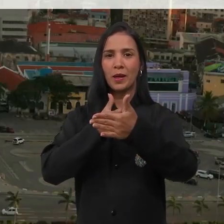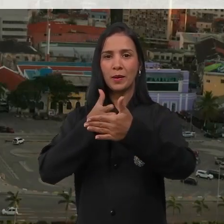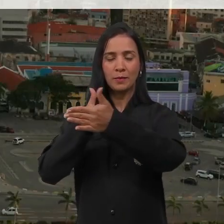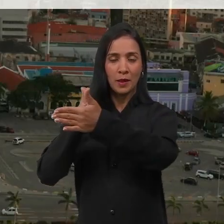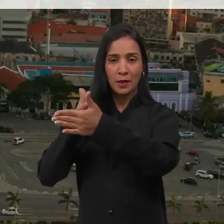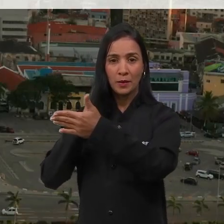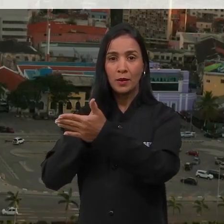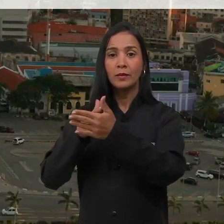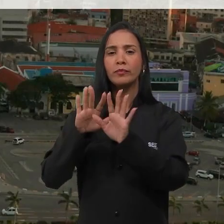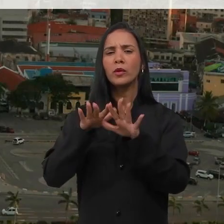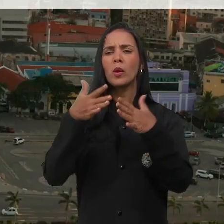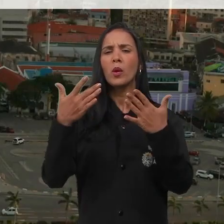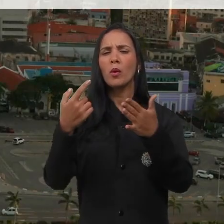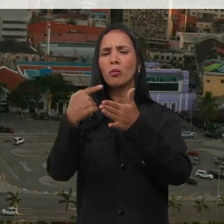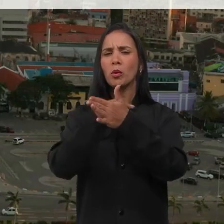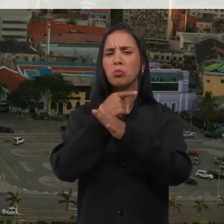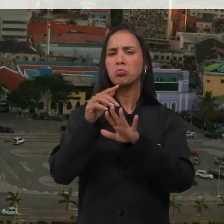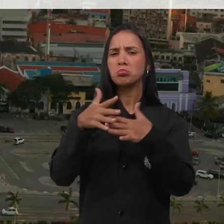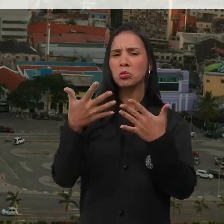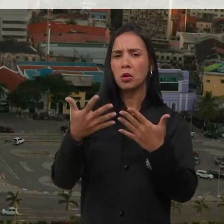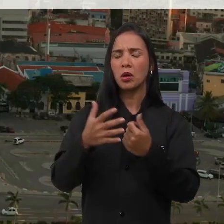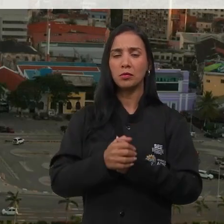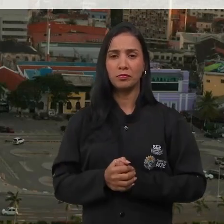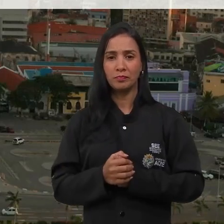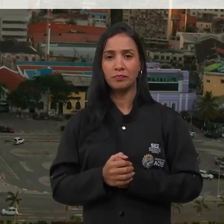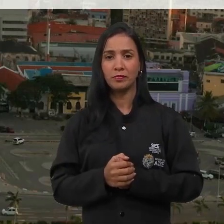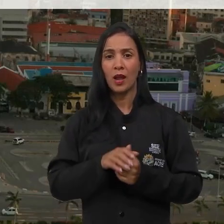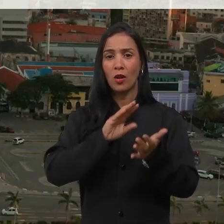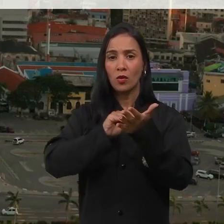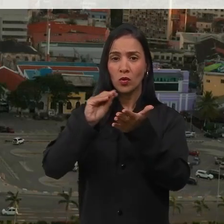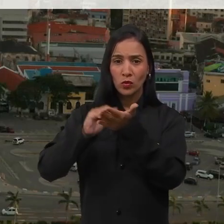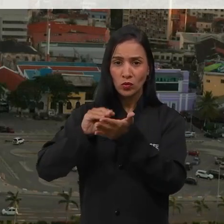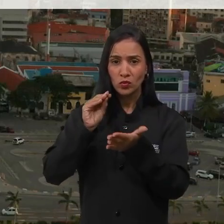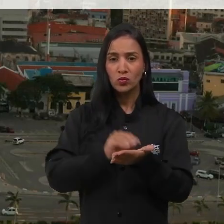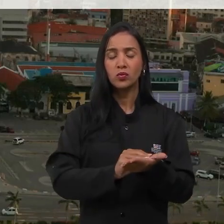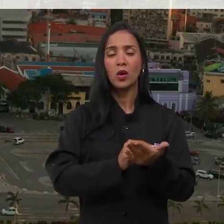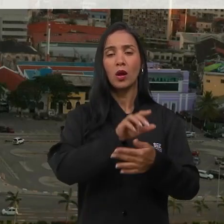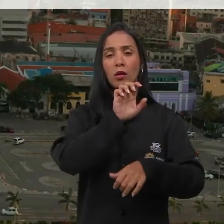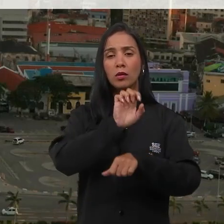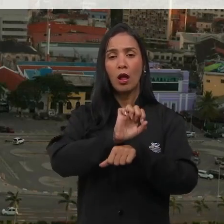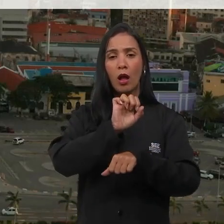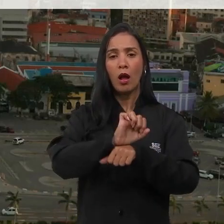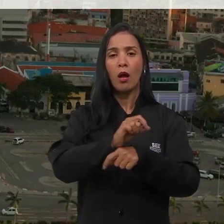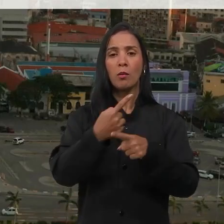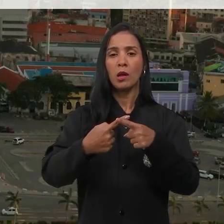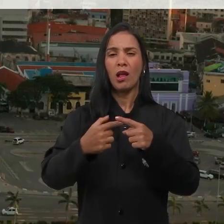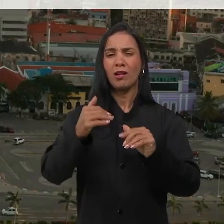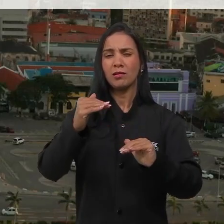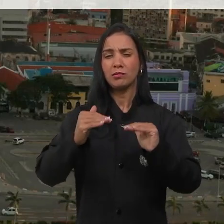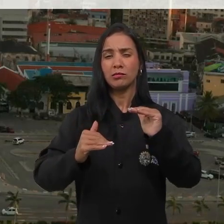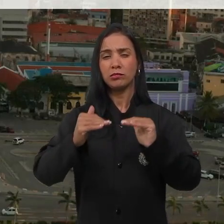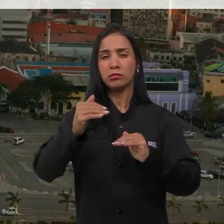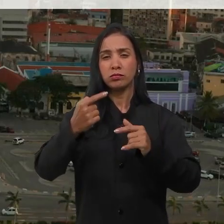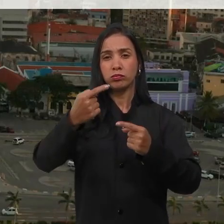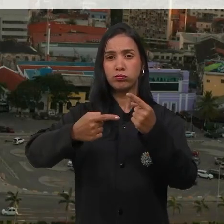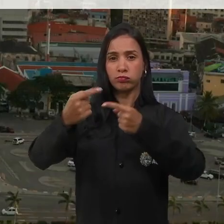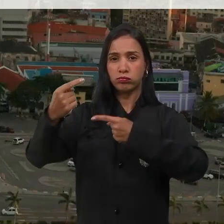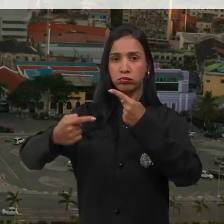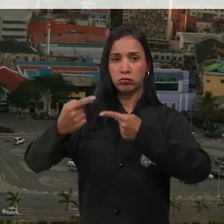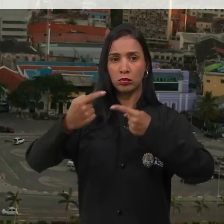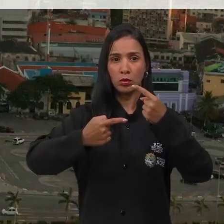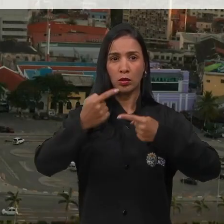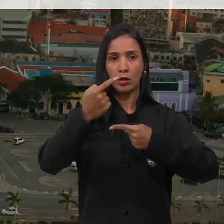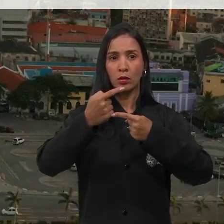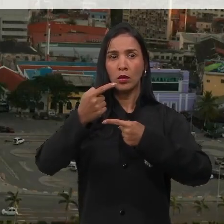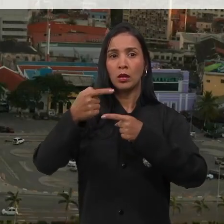os desafios, professora? Instabilidade política, principalmente em regiões como o Sahel e